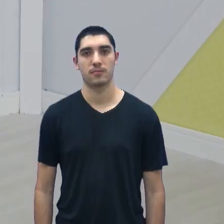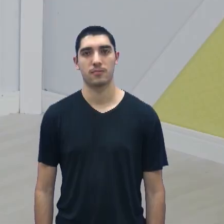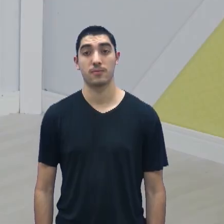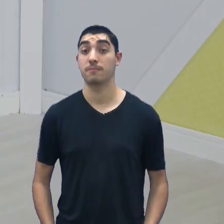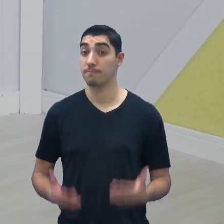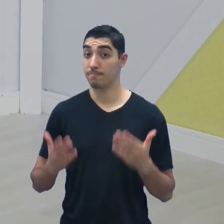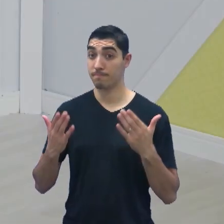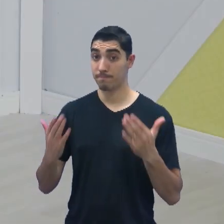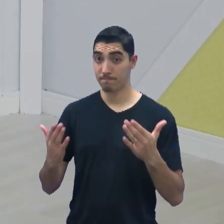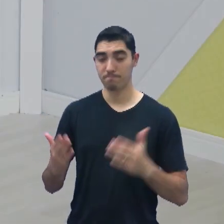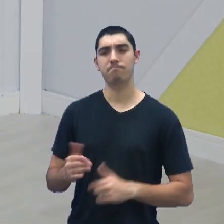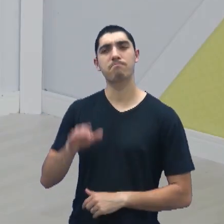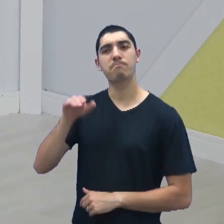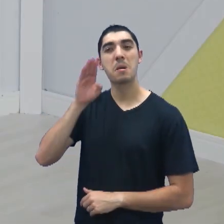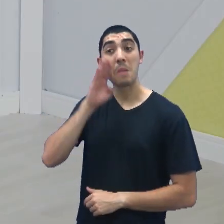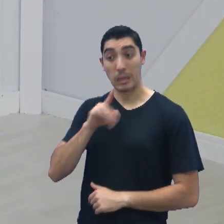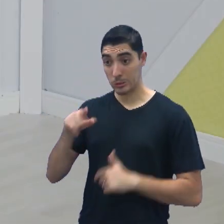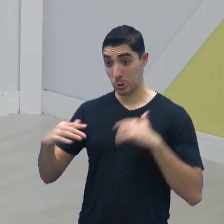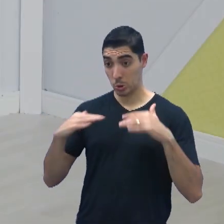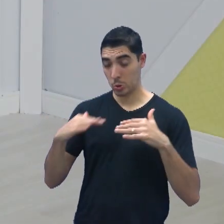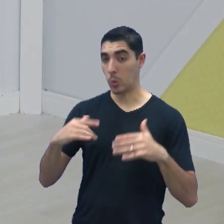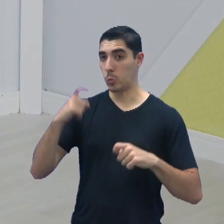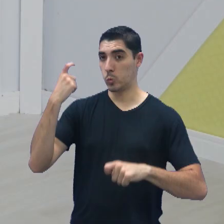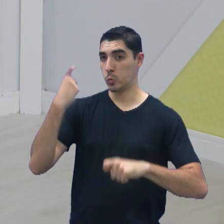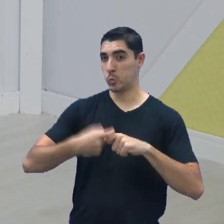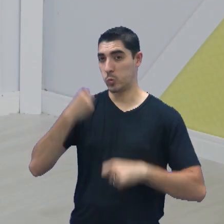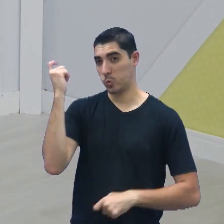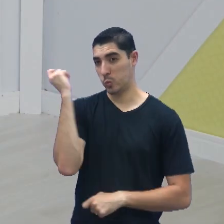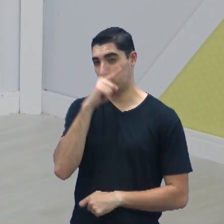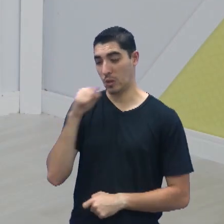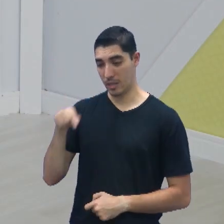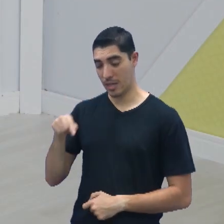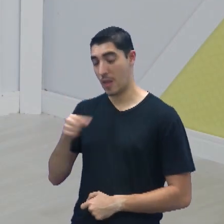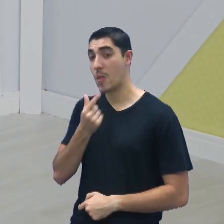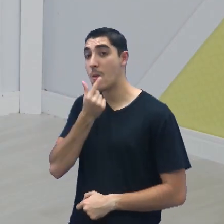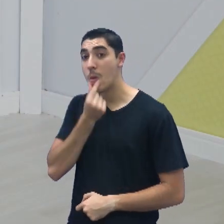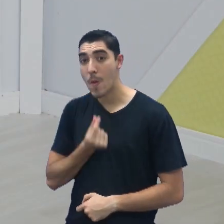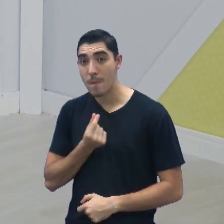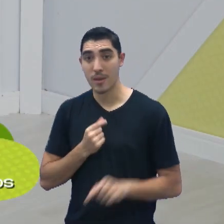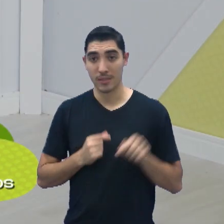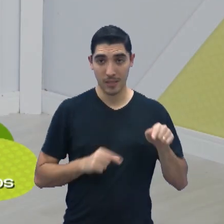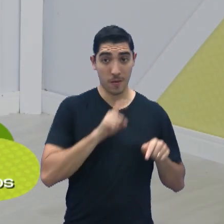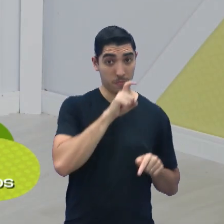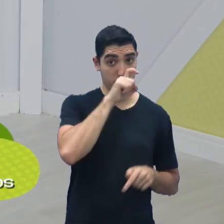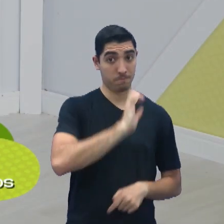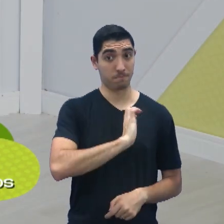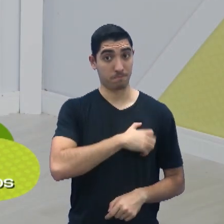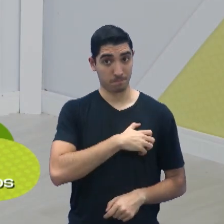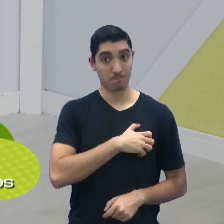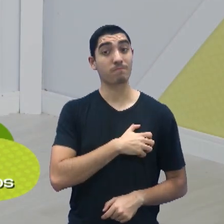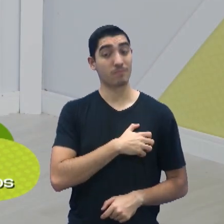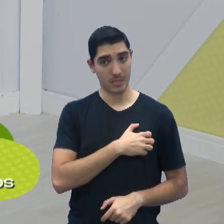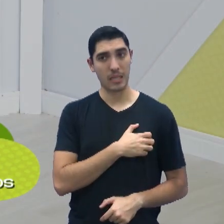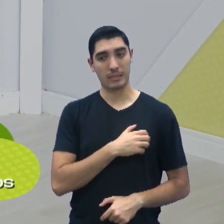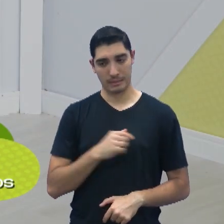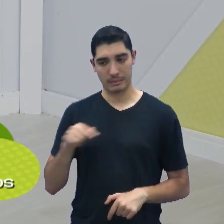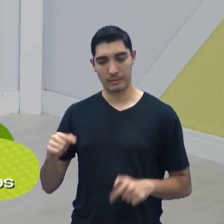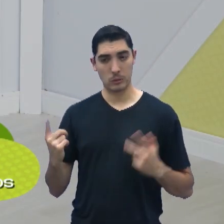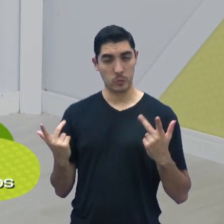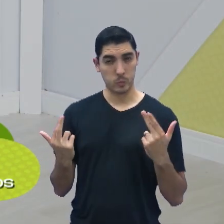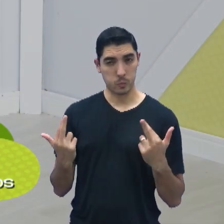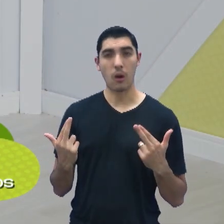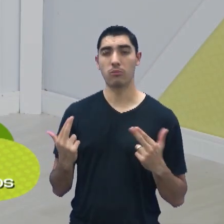Muito bem, Paulito. Briga de Cachorro Grande, São José e Comercial Independente, de onde estão as equipes, a situação das equipes, são times de